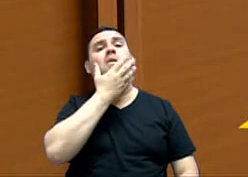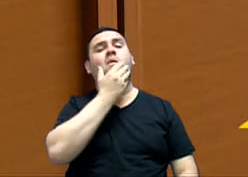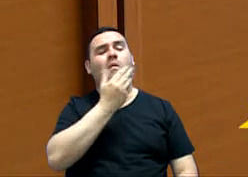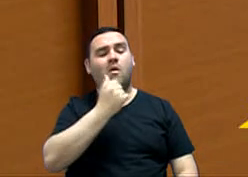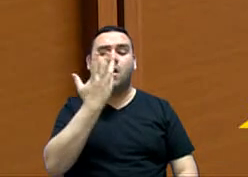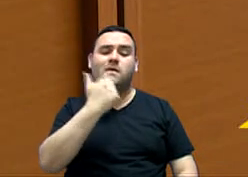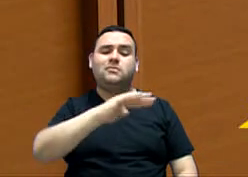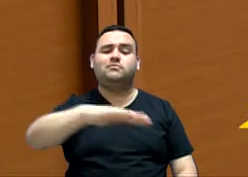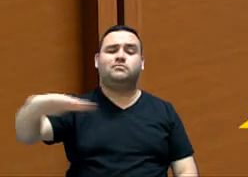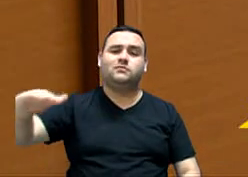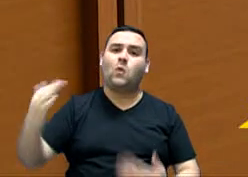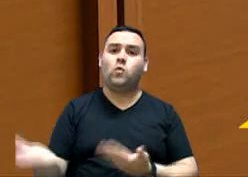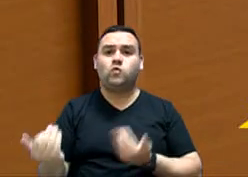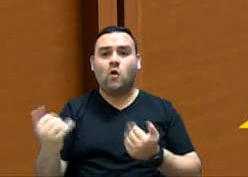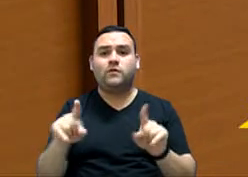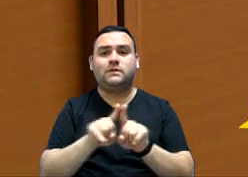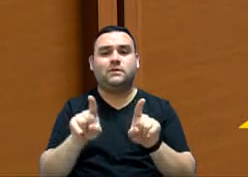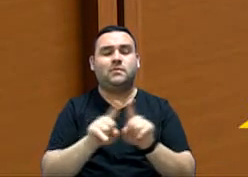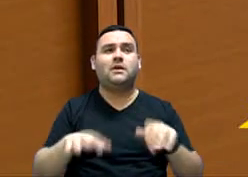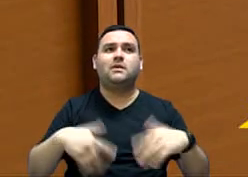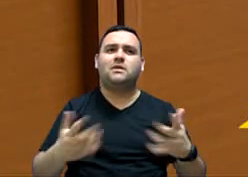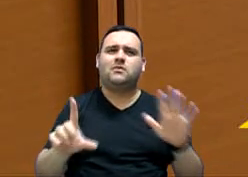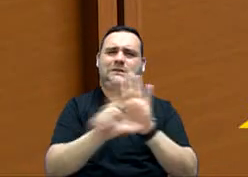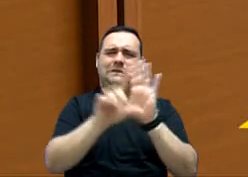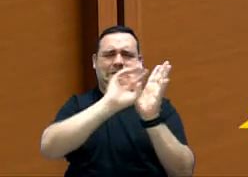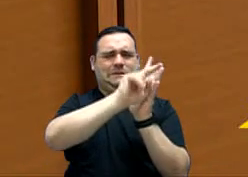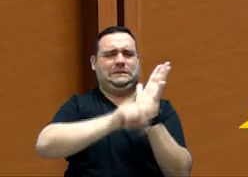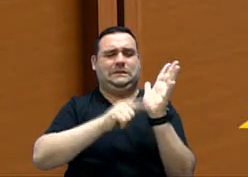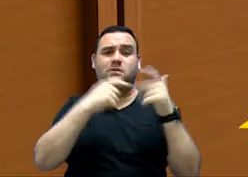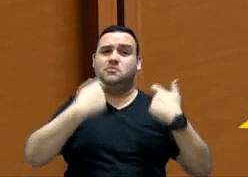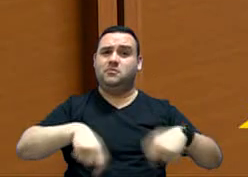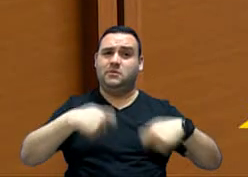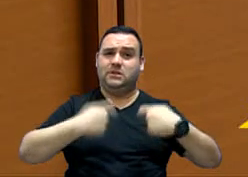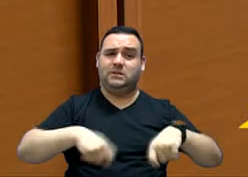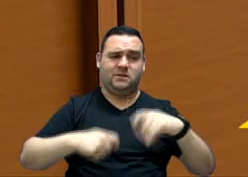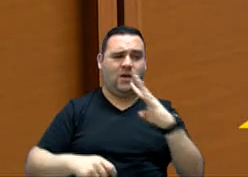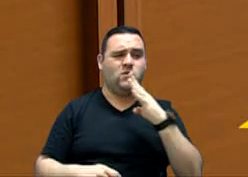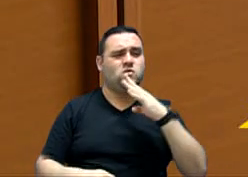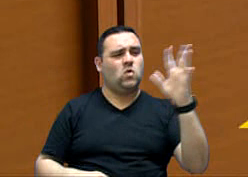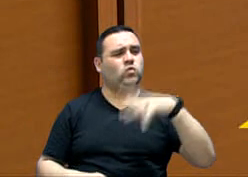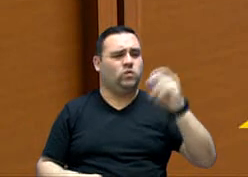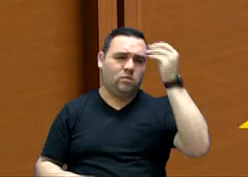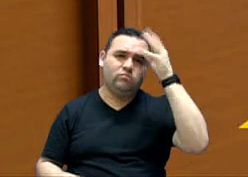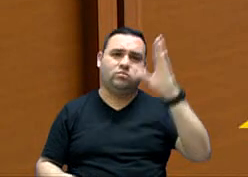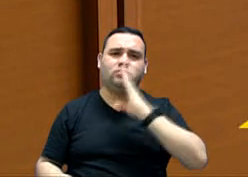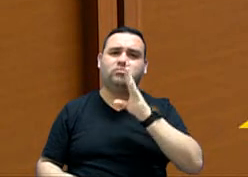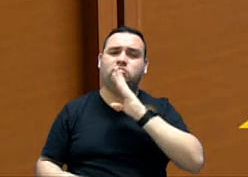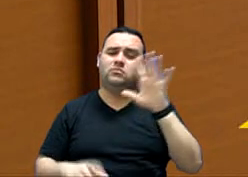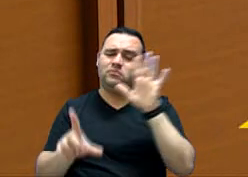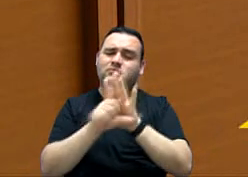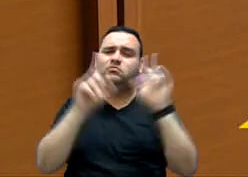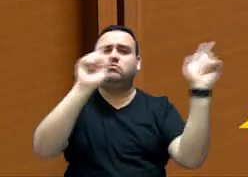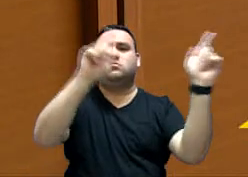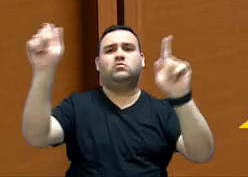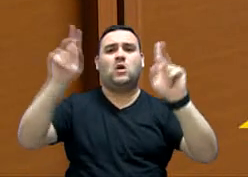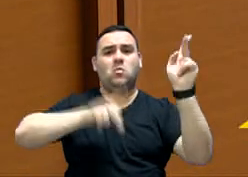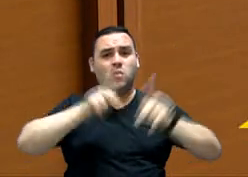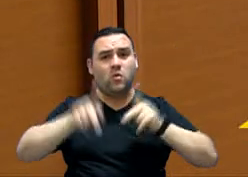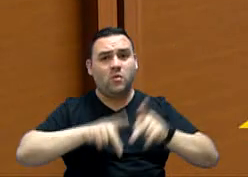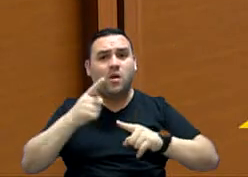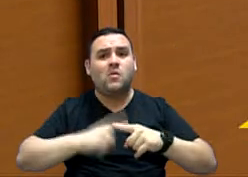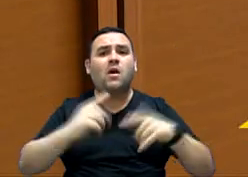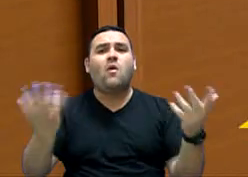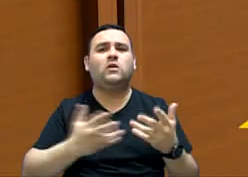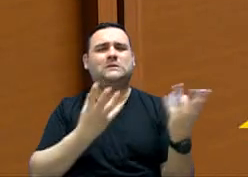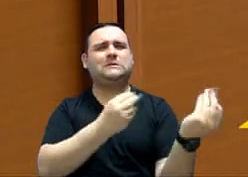homens, crianças. Então, essas legislações deveriam ser de conhecimento de todos. Campanhas públicas. Hoje a gente